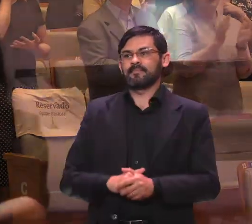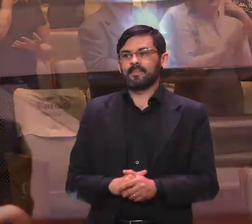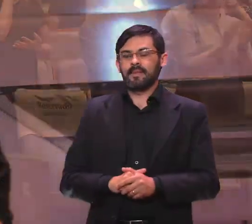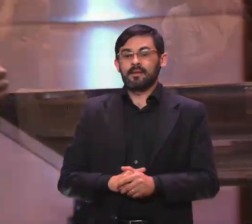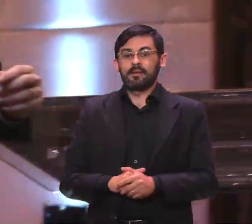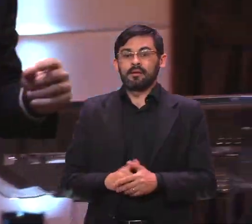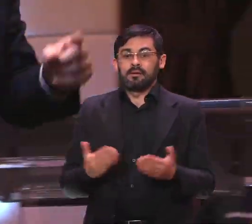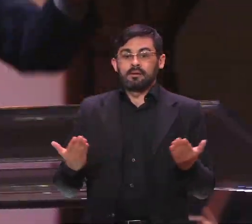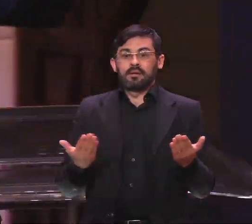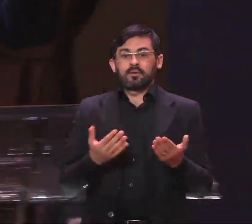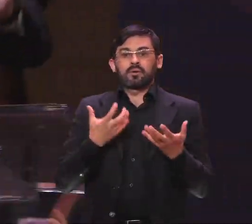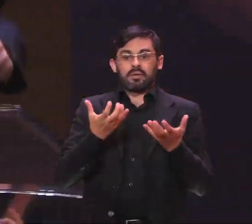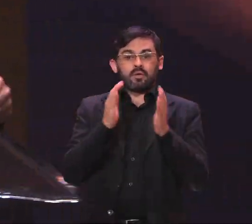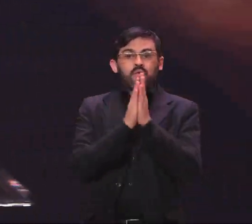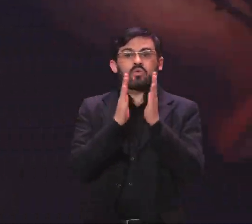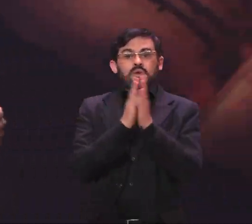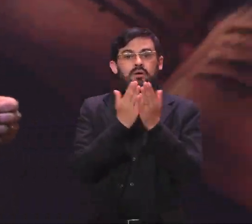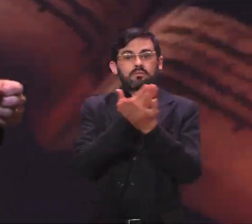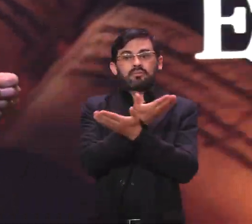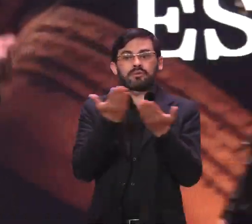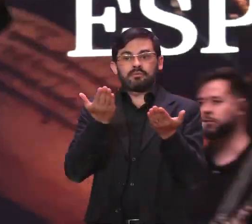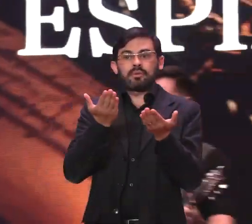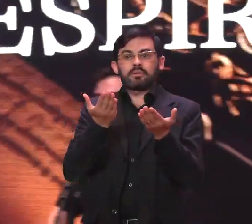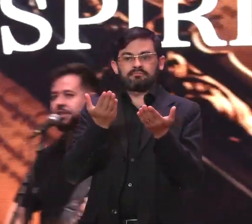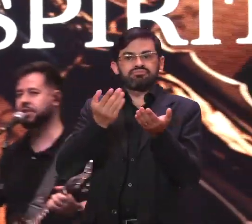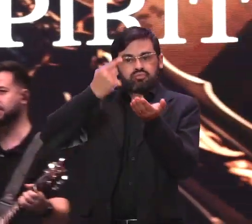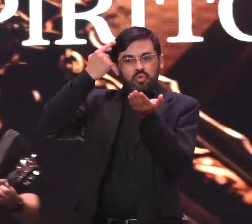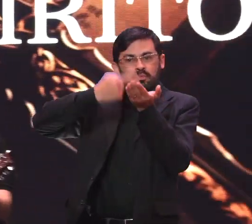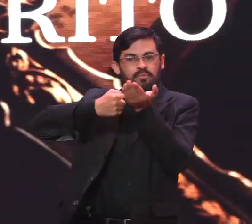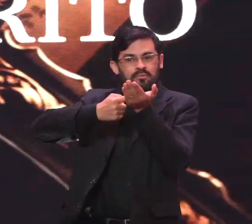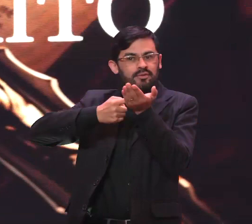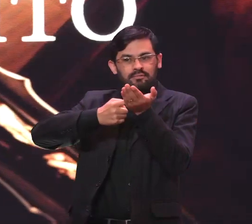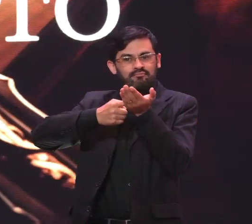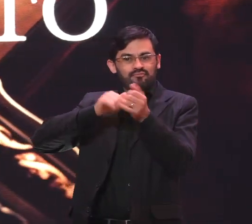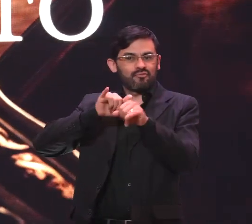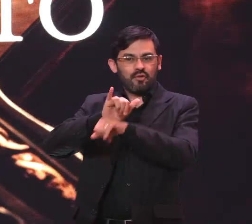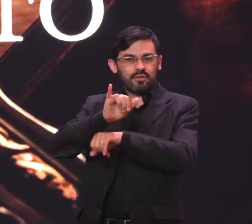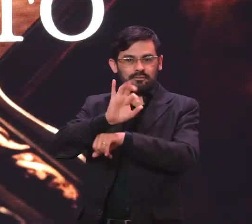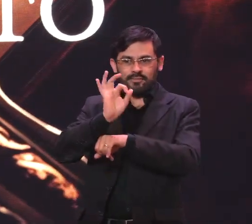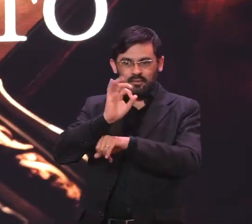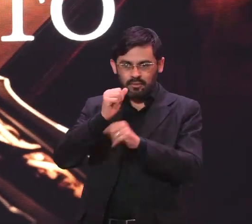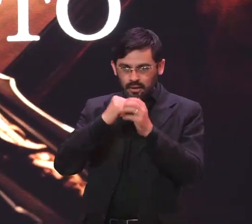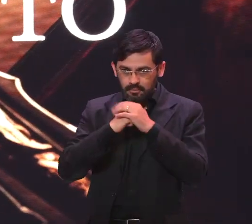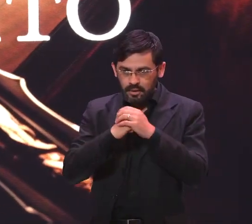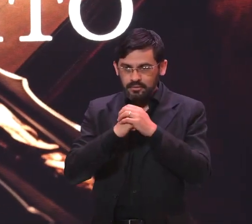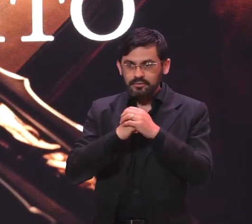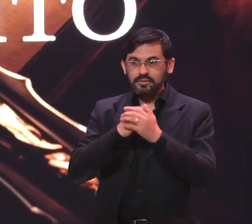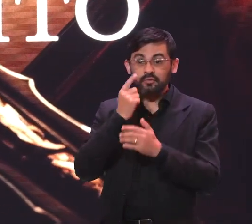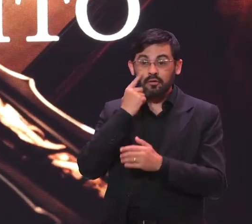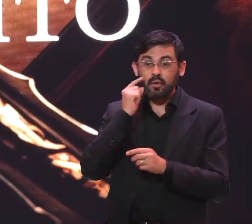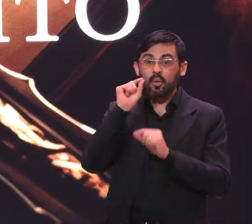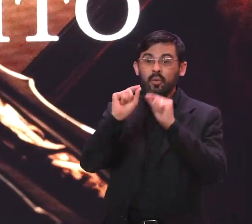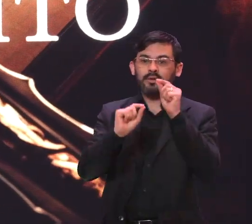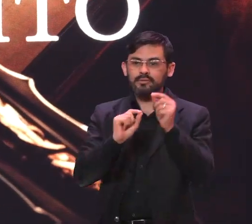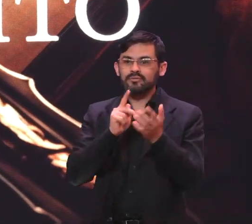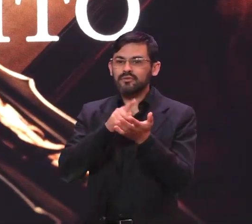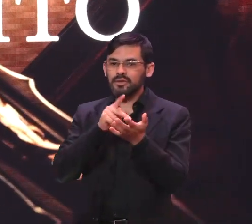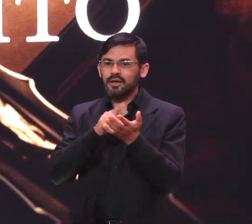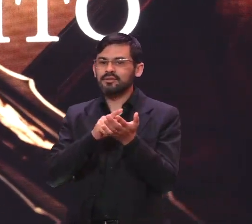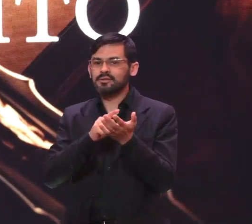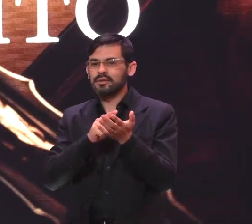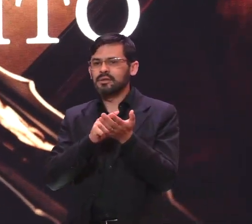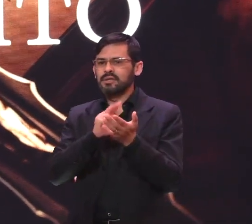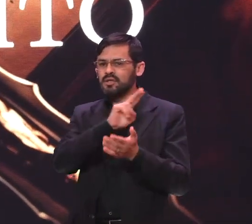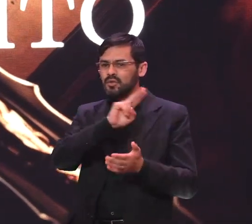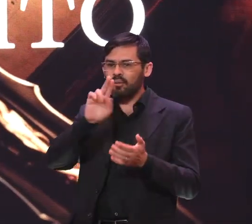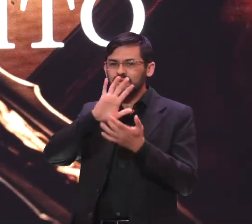Agora, eu quero orar pelo seu compromisso, para você não falhar. Amém? Você vai ver, vai, em nome